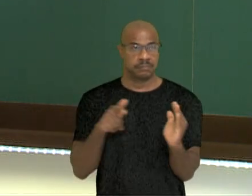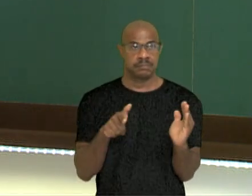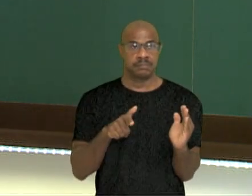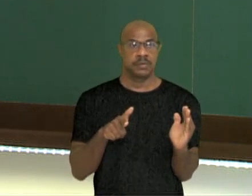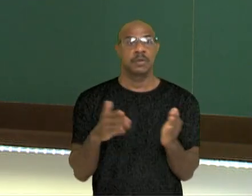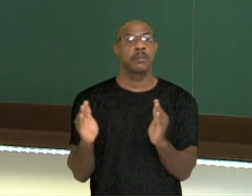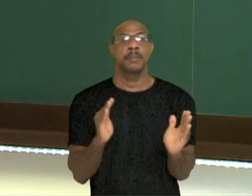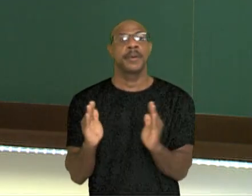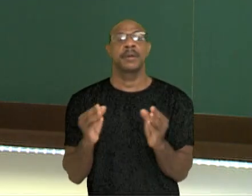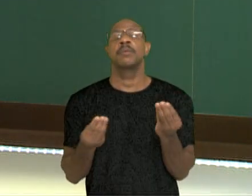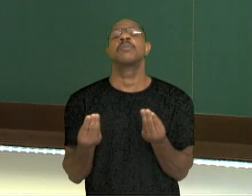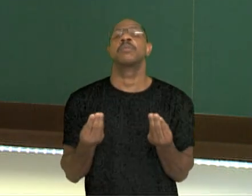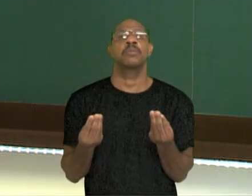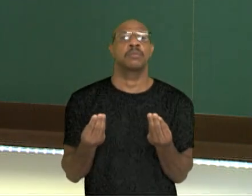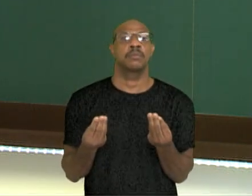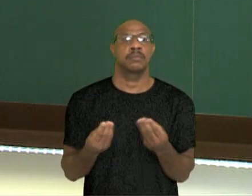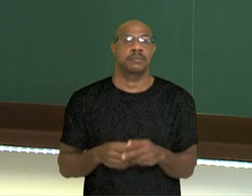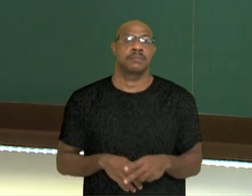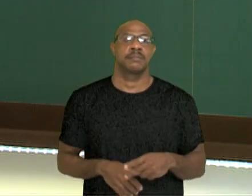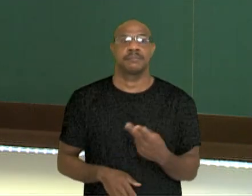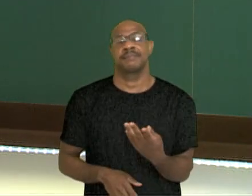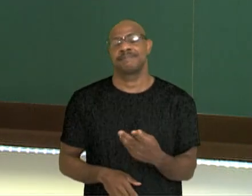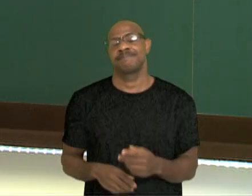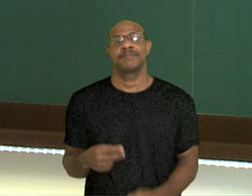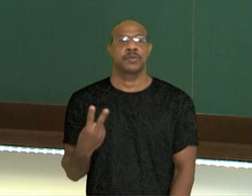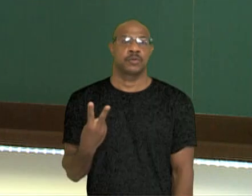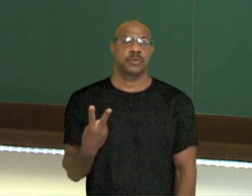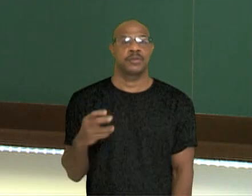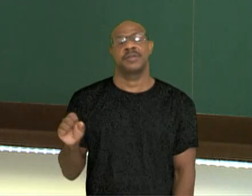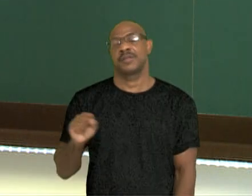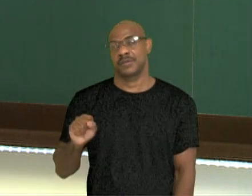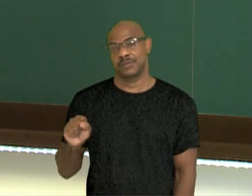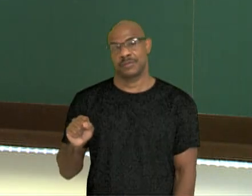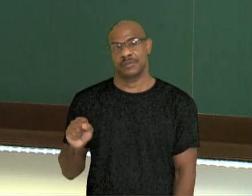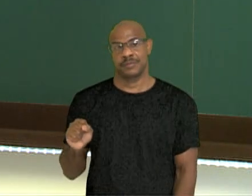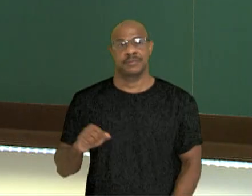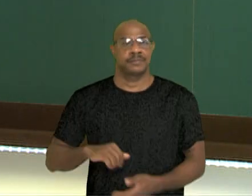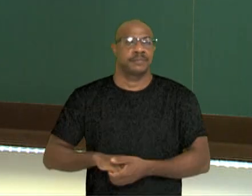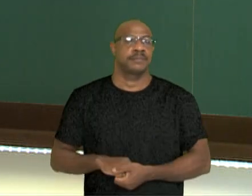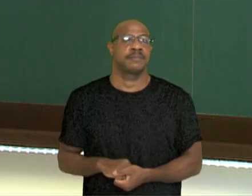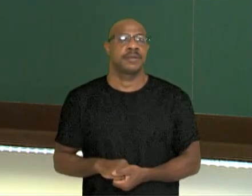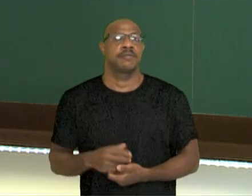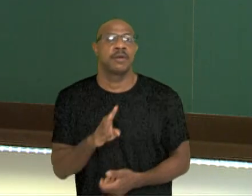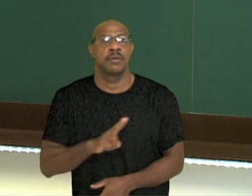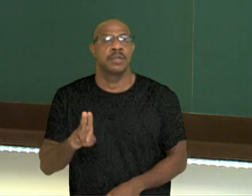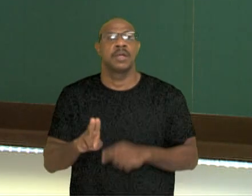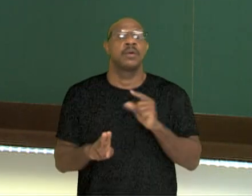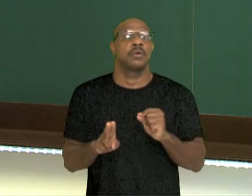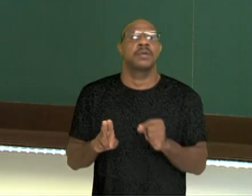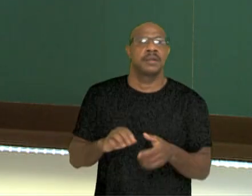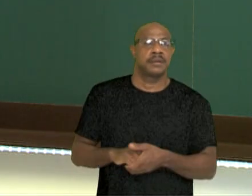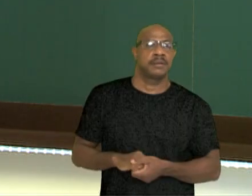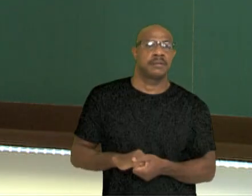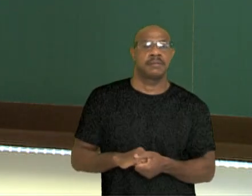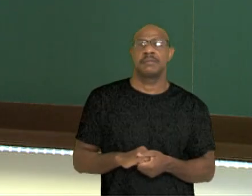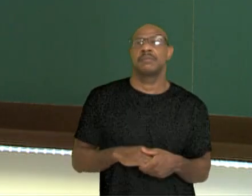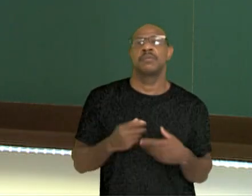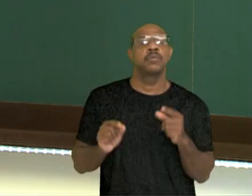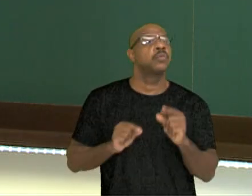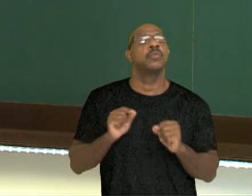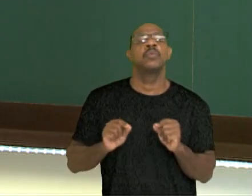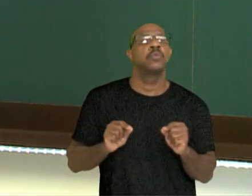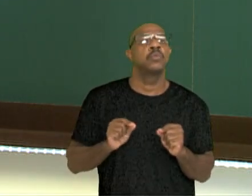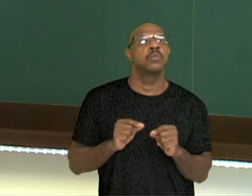é o período? 2 segundos. Beleza? A gente vai analisar agora o segundo caso, que é